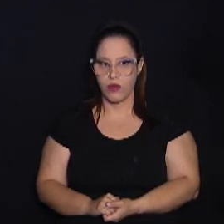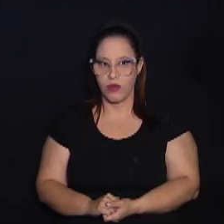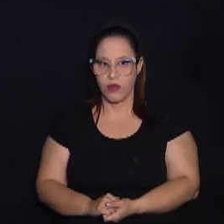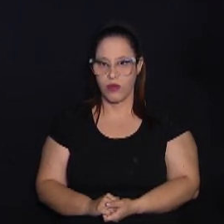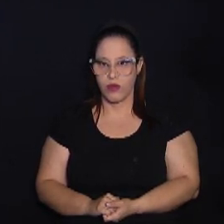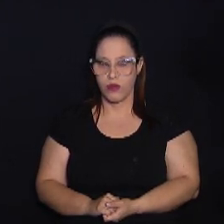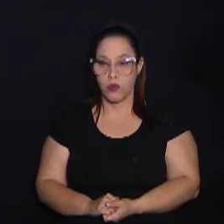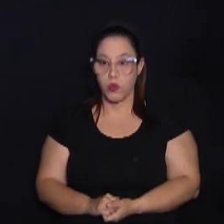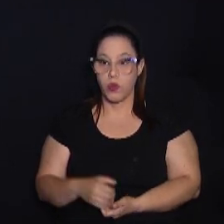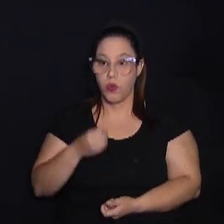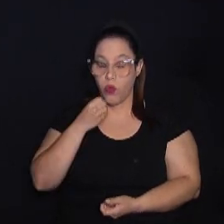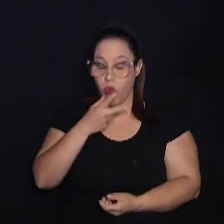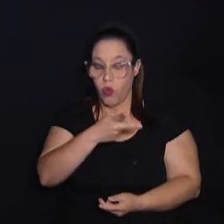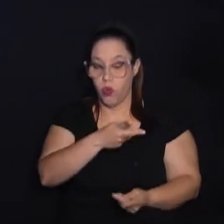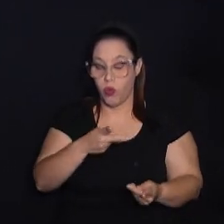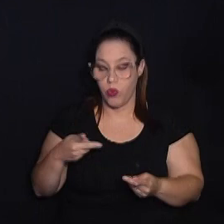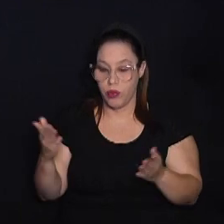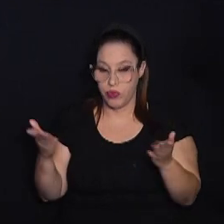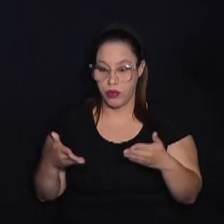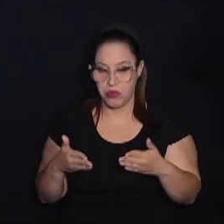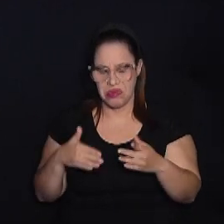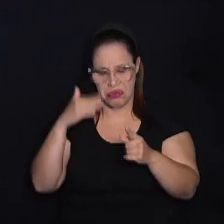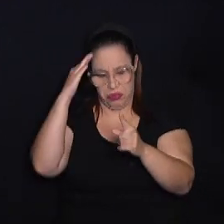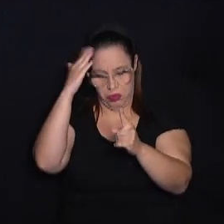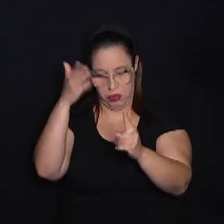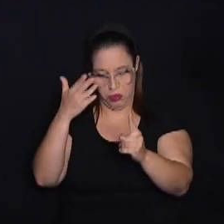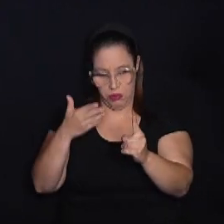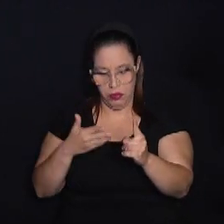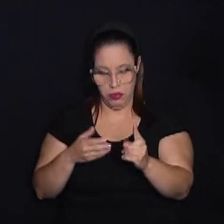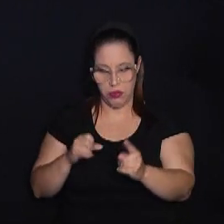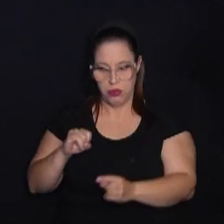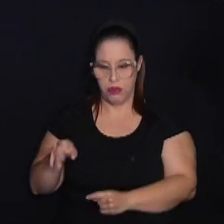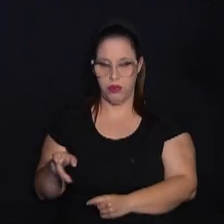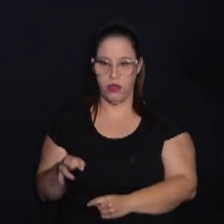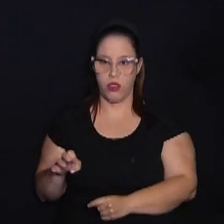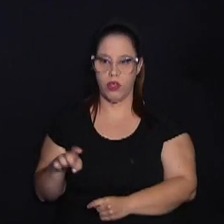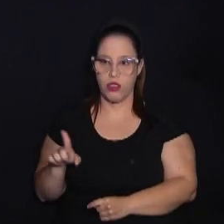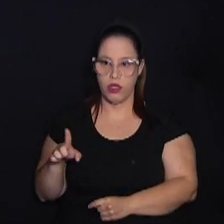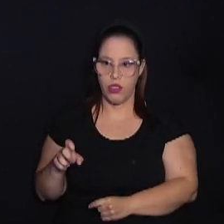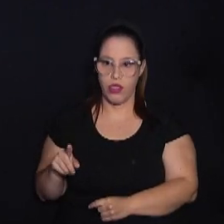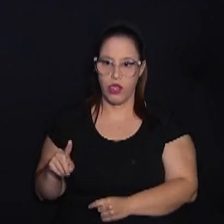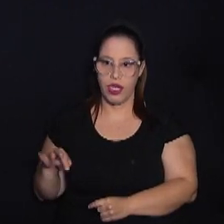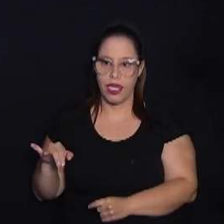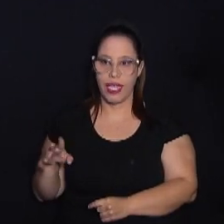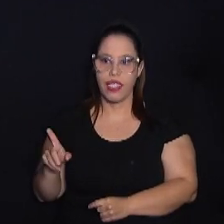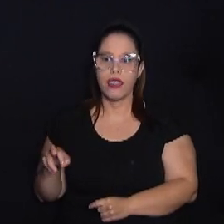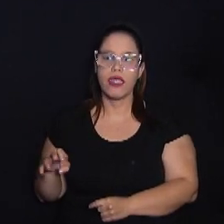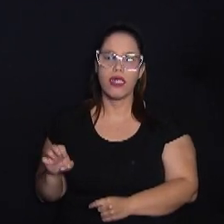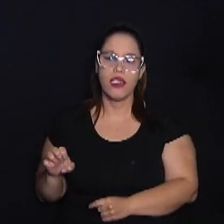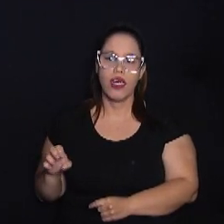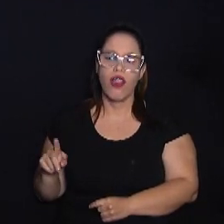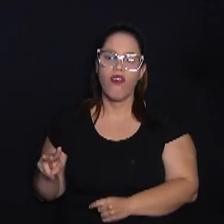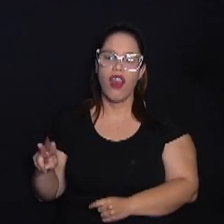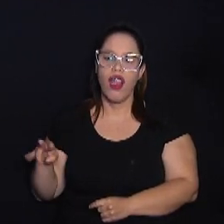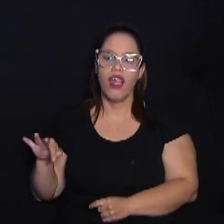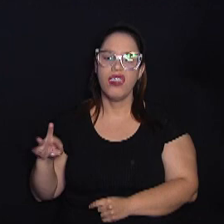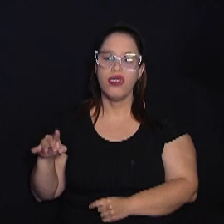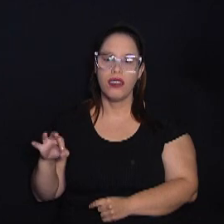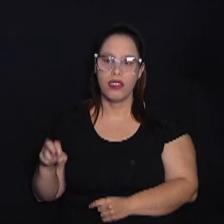E nós convidamos agora para suas homenagens José Donizete de Valentina.